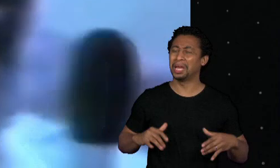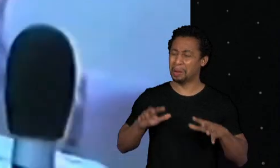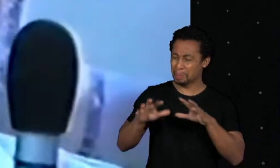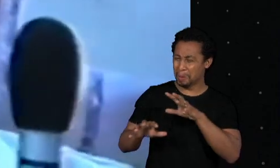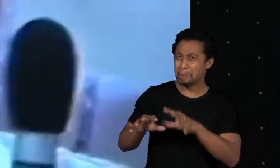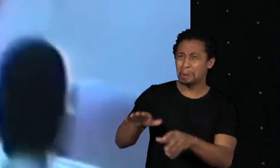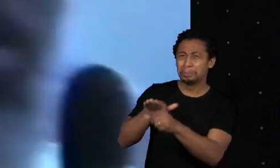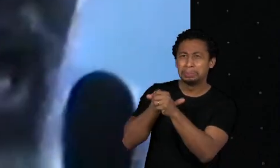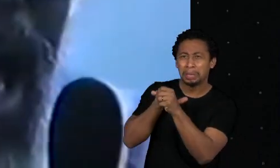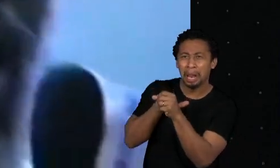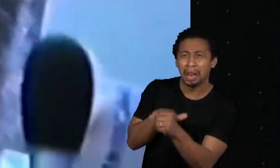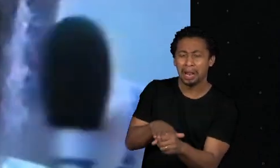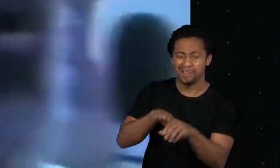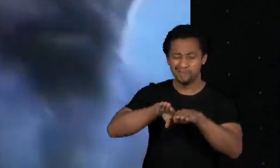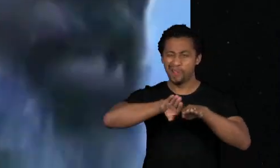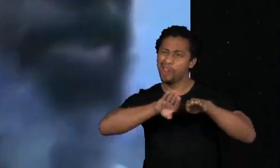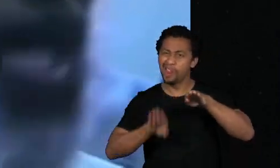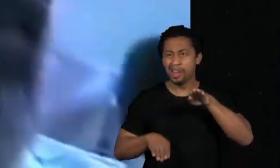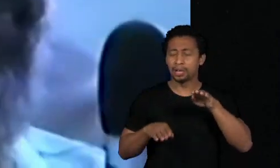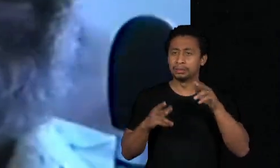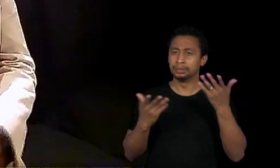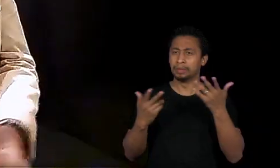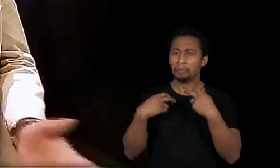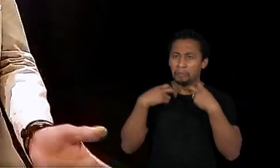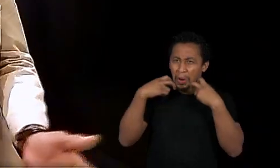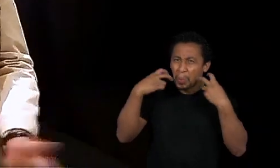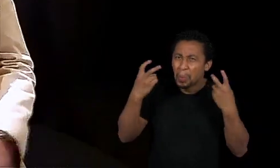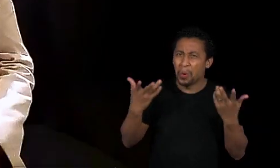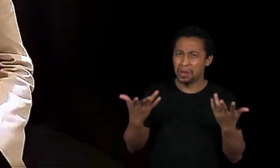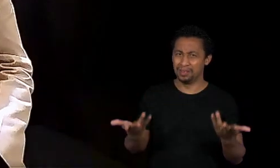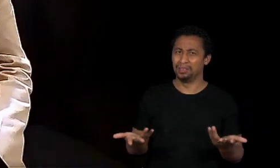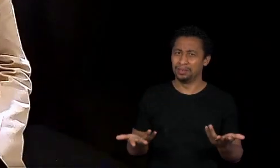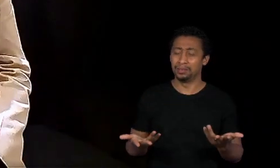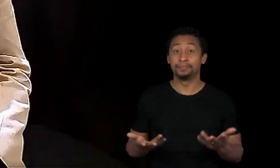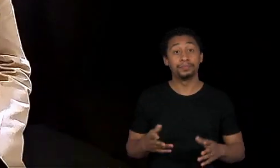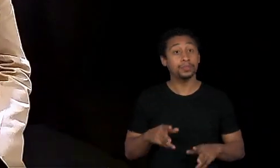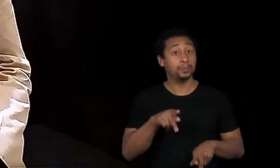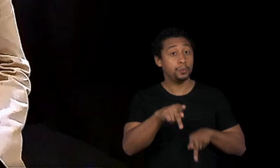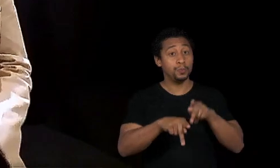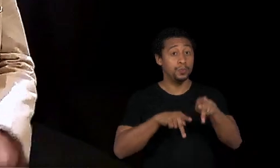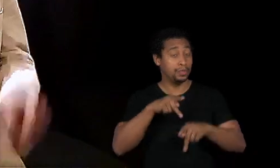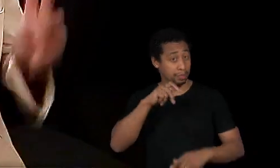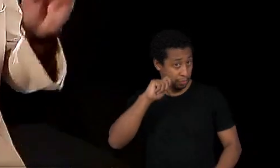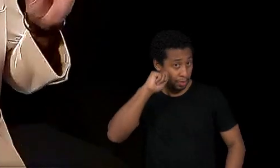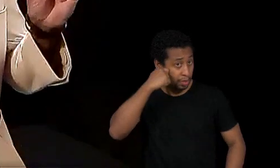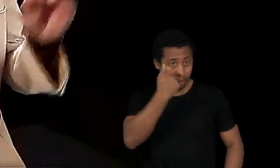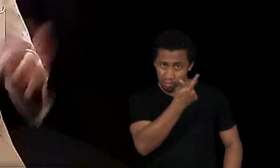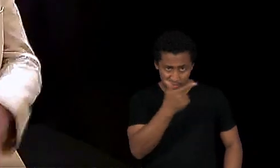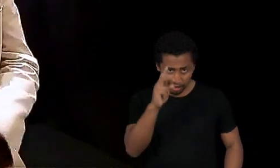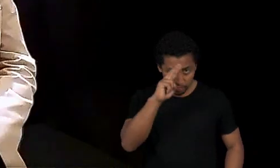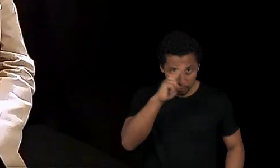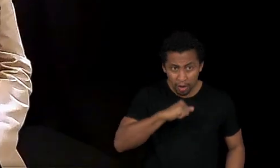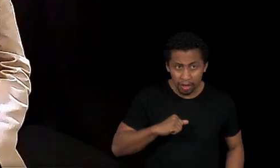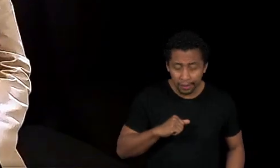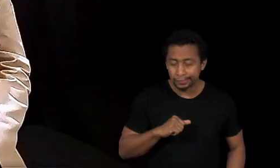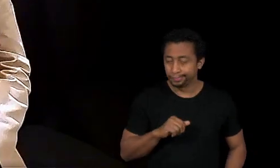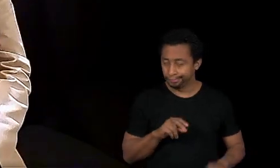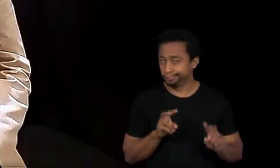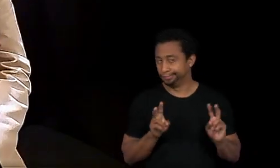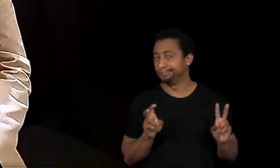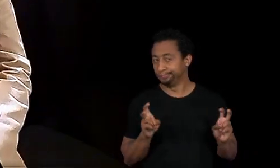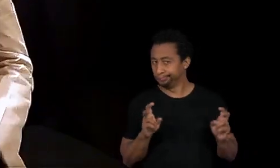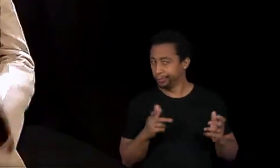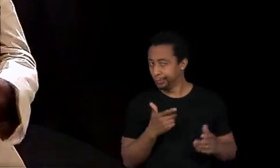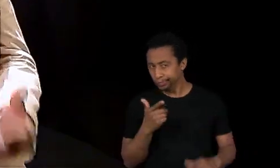opróbrio, vergonha, ofensa. A comunidade negra não tem memória, né? Entre aspas. A nossa